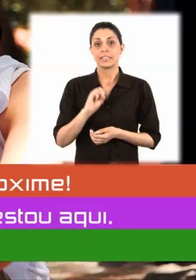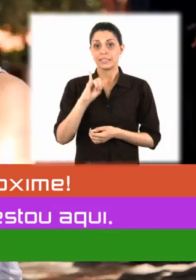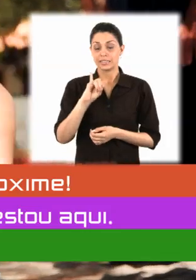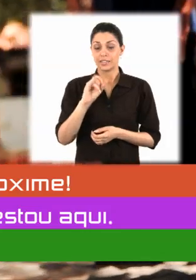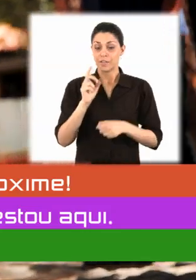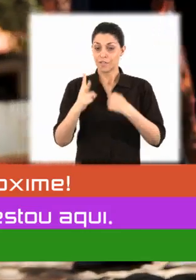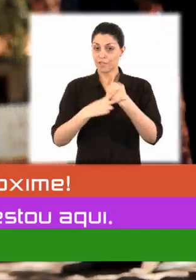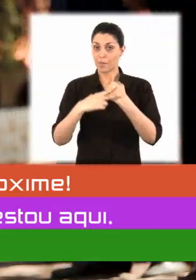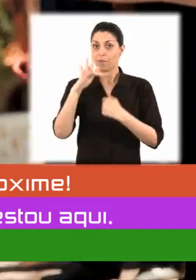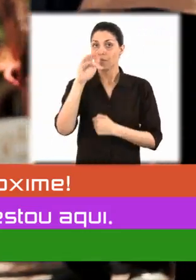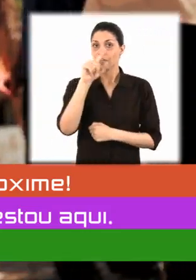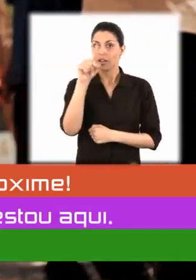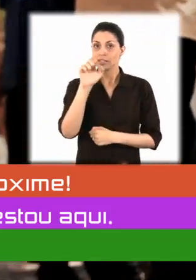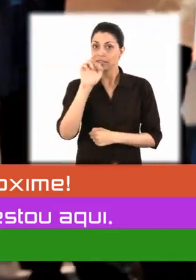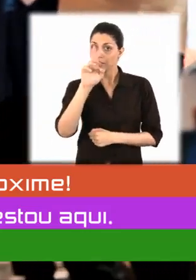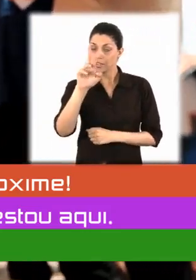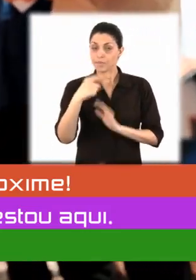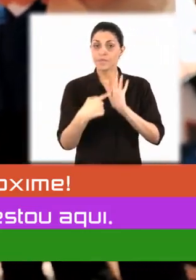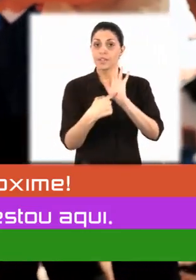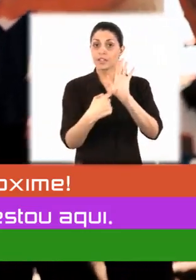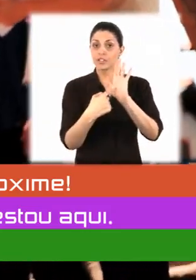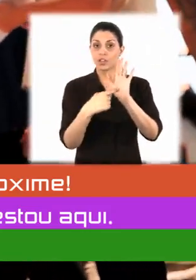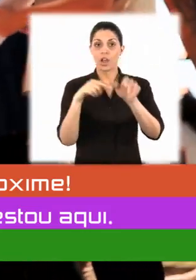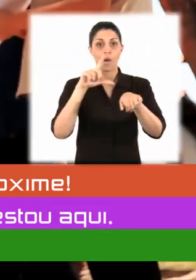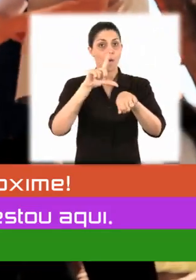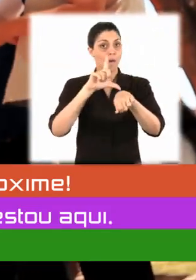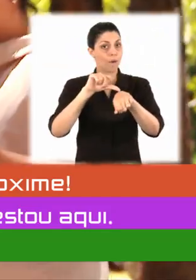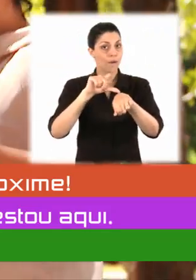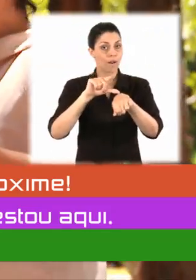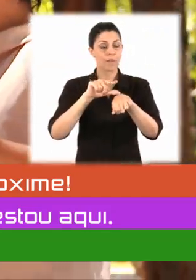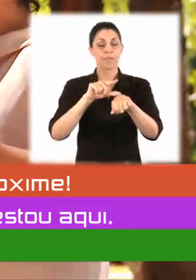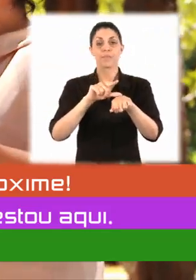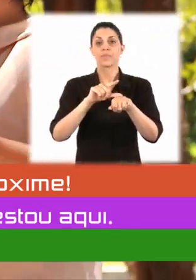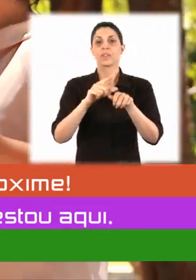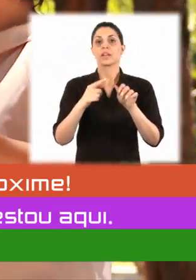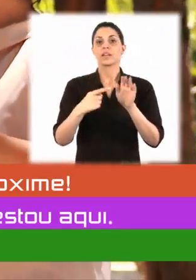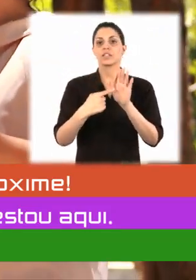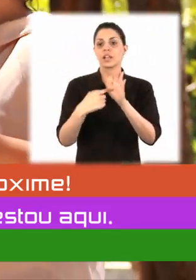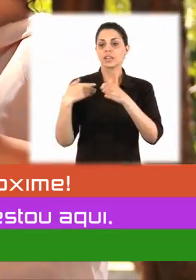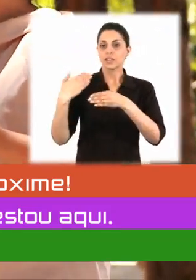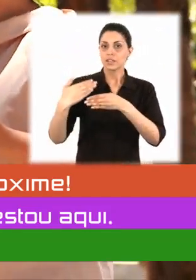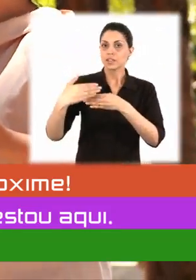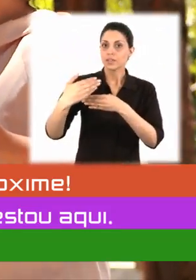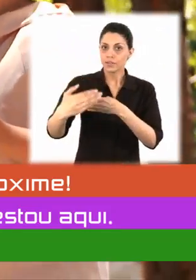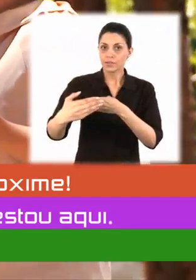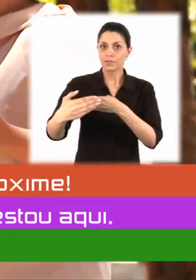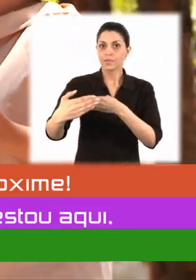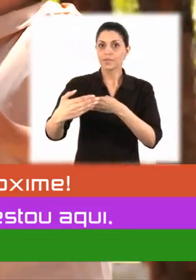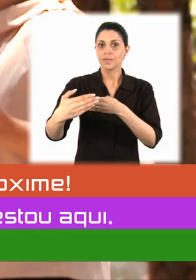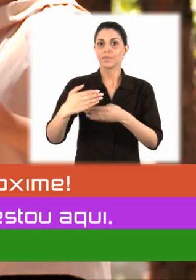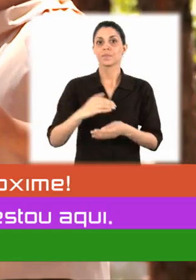Quando a gente tem o verbo fazer, para indicar horas, para indicar tempo.